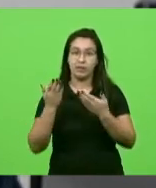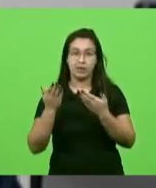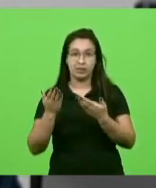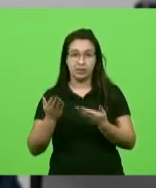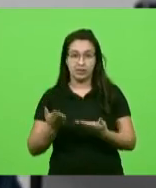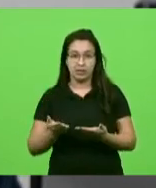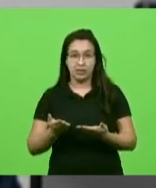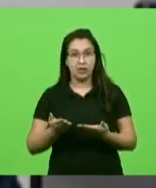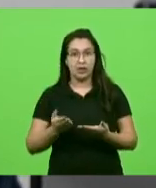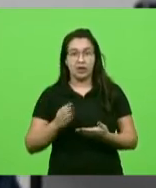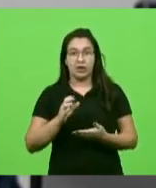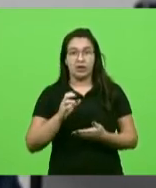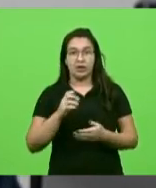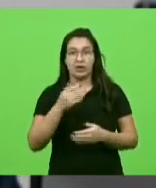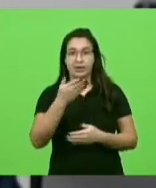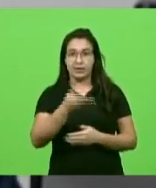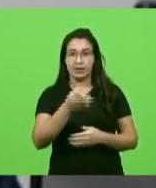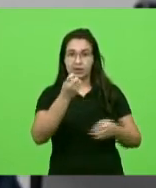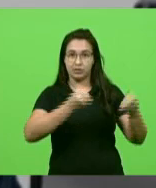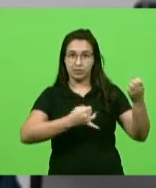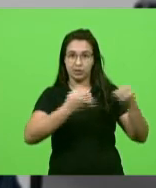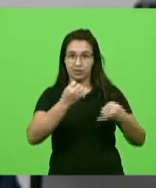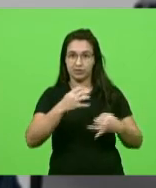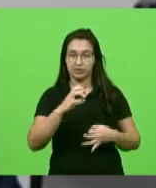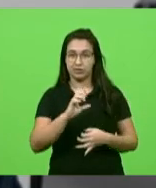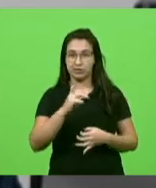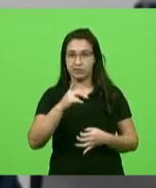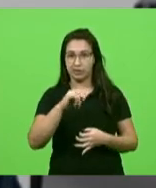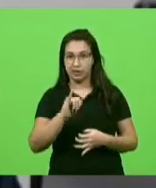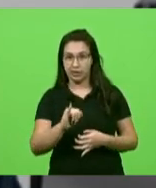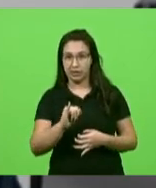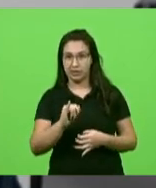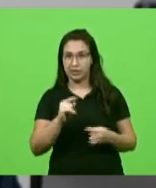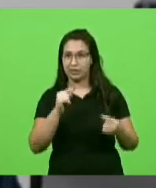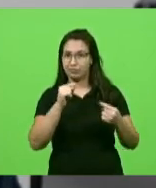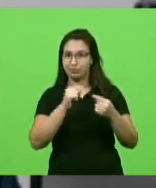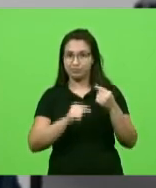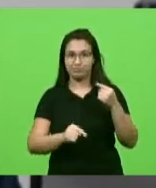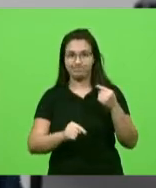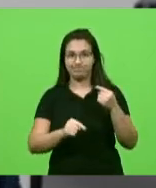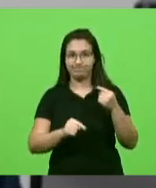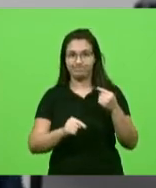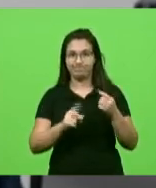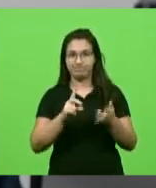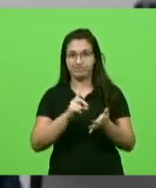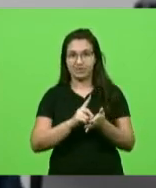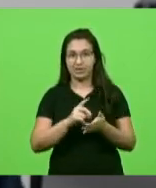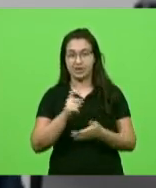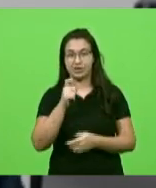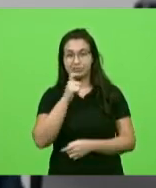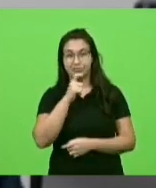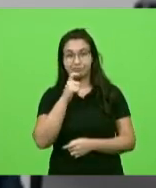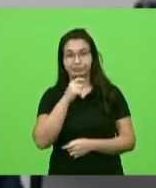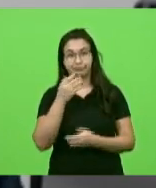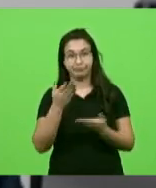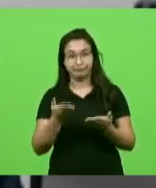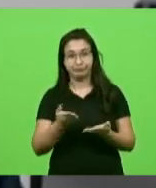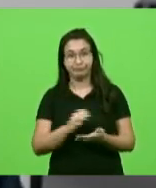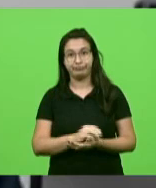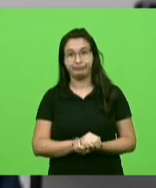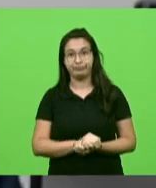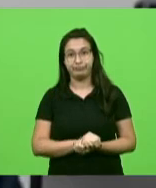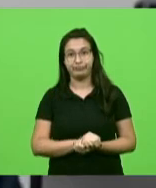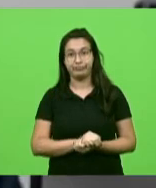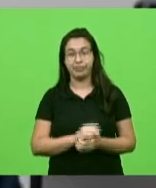afirmado por ele pegar a respirar hoje o que é a ciência que esses fatos não condiz com a verdade o fim a que se